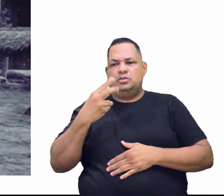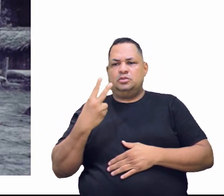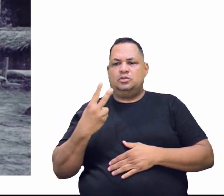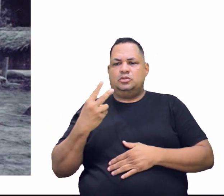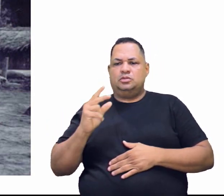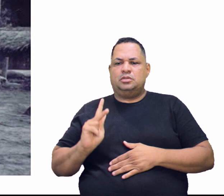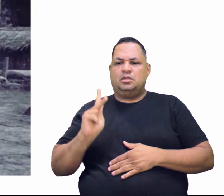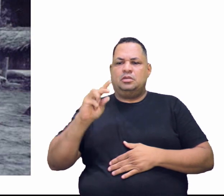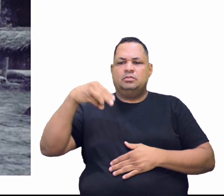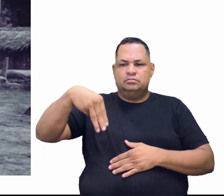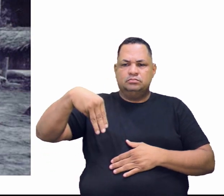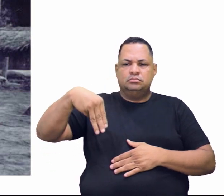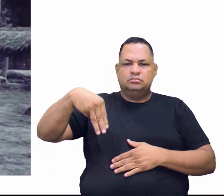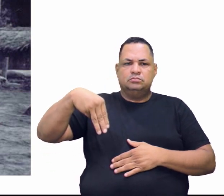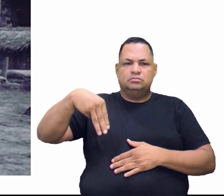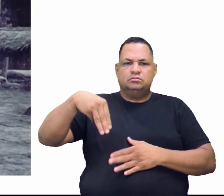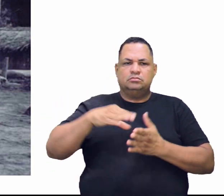1.782 quilômetros